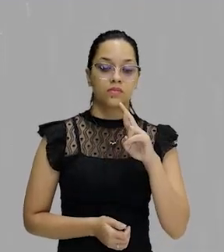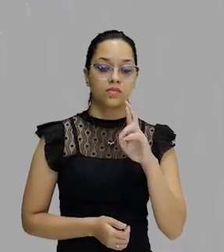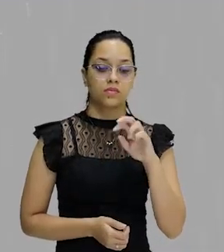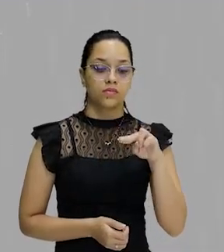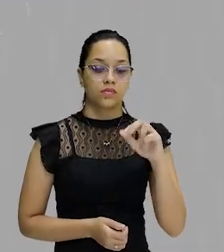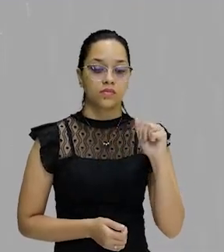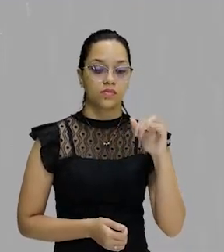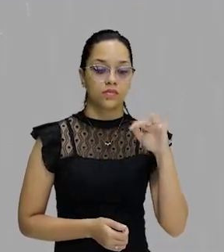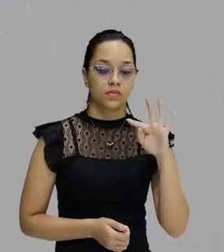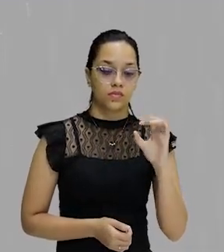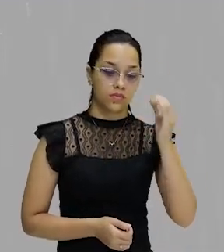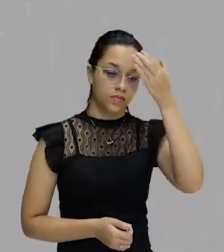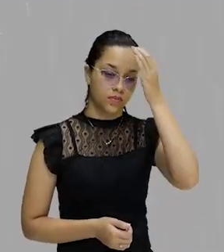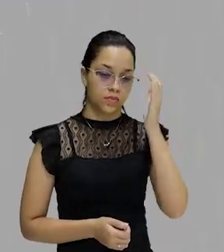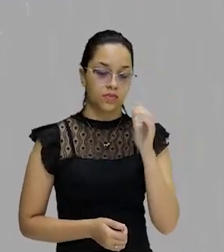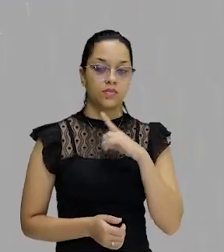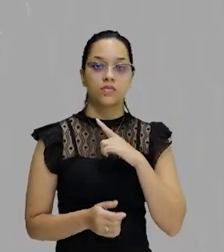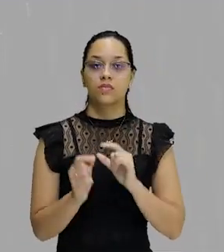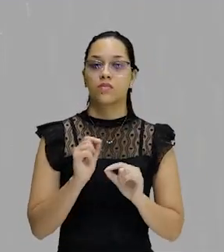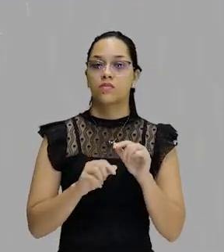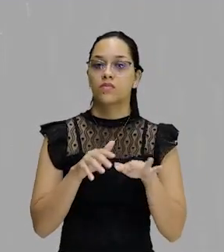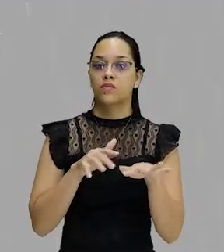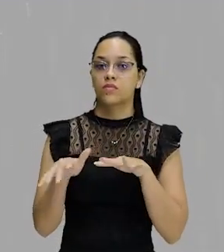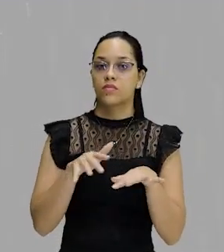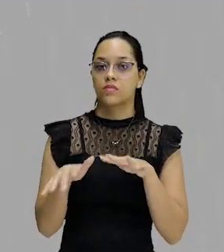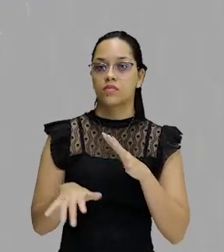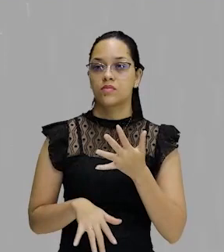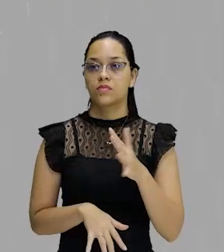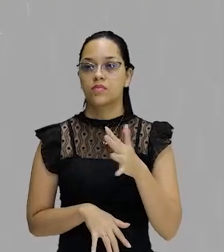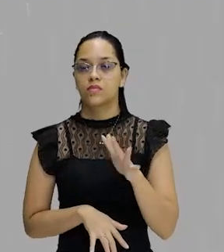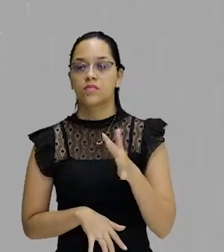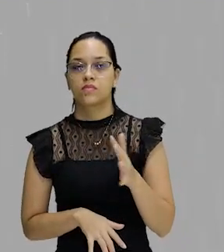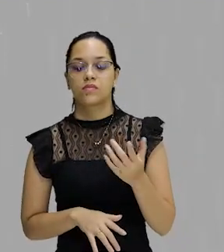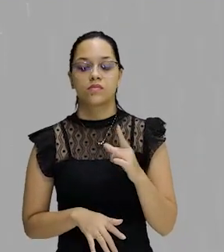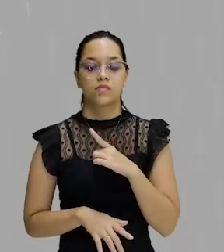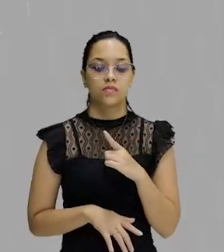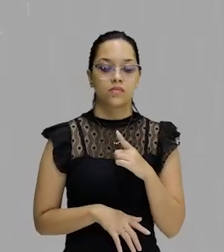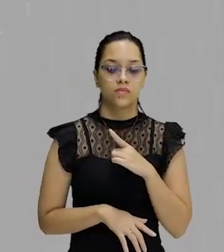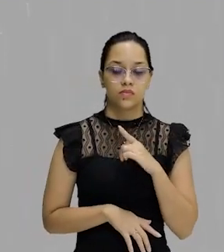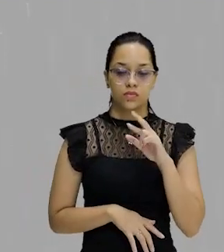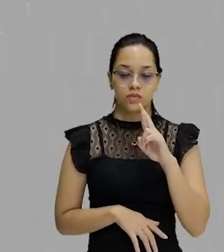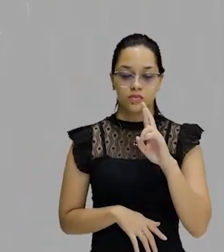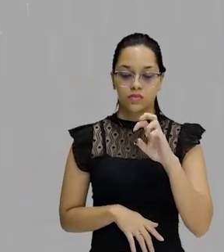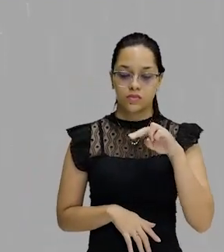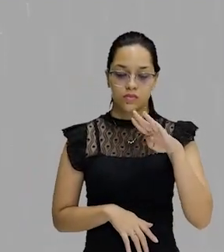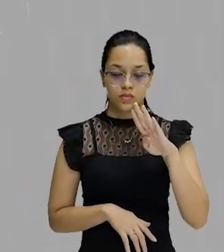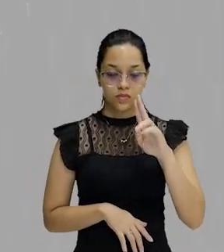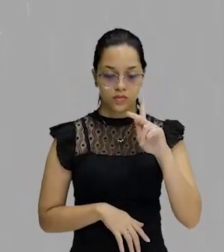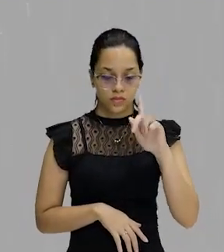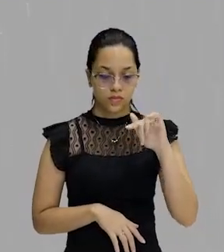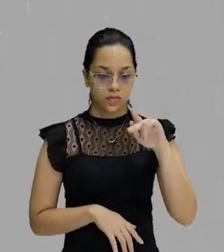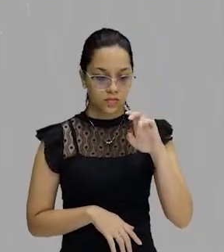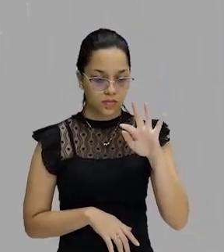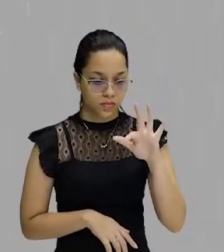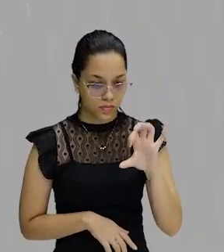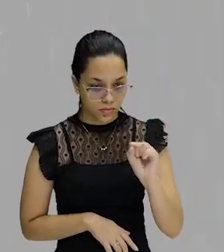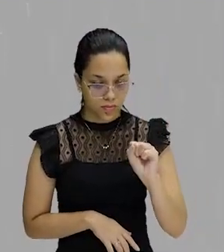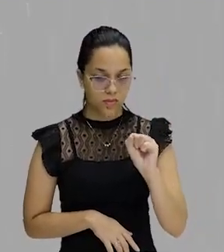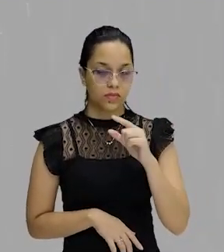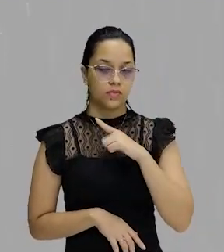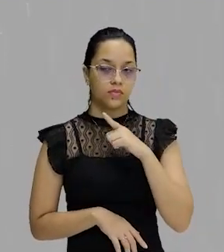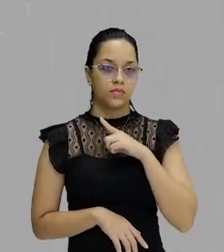Cultural, que foi um movimento que surgiu ali das chamadas republiquetas da Península